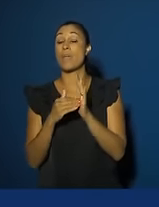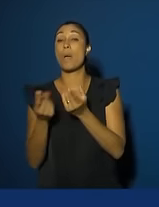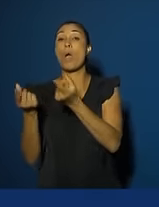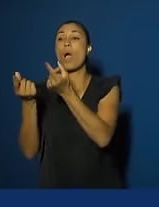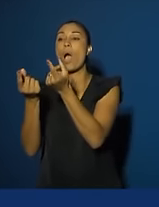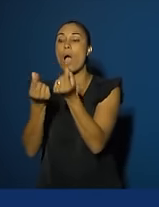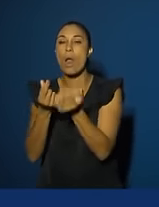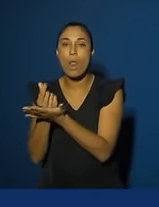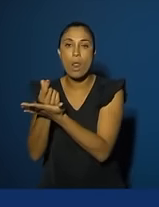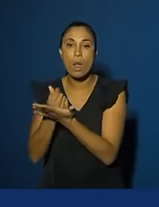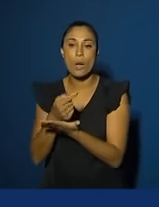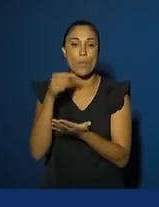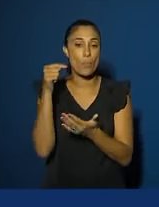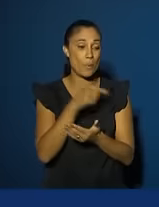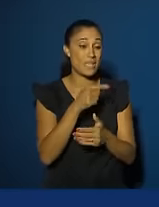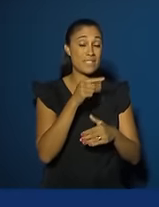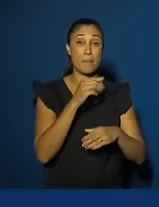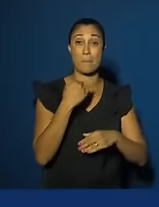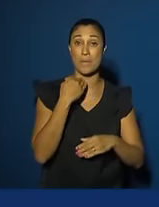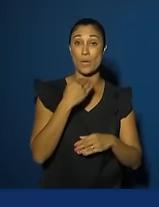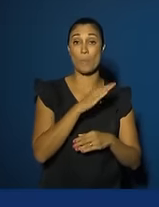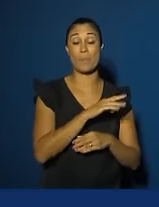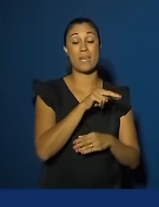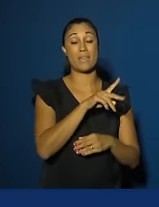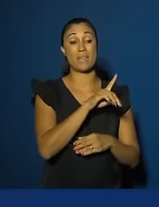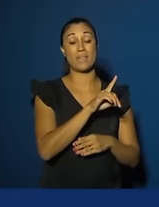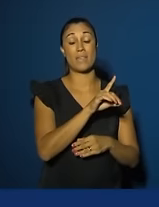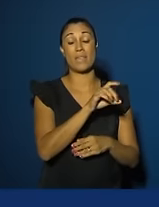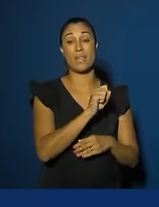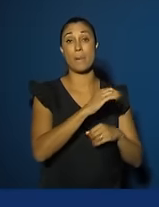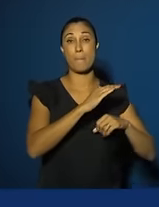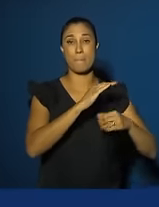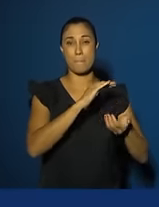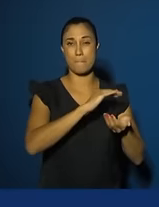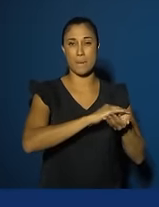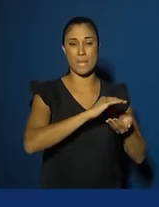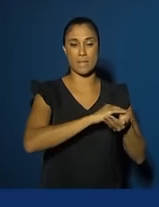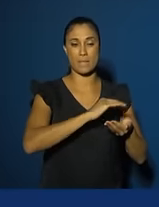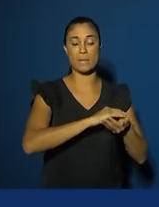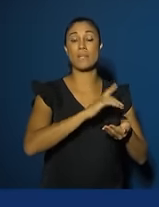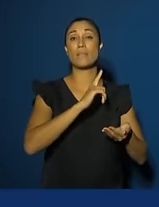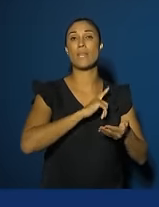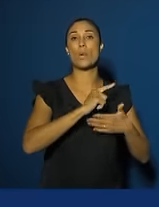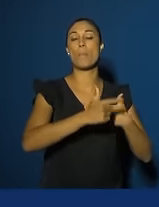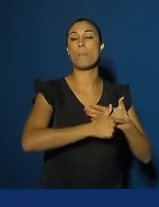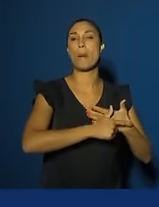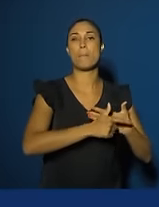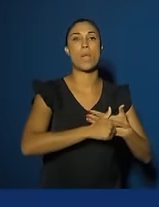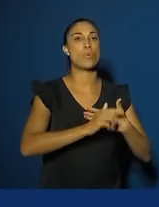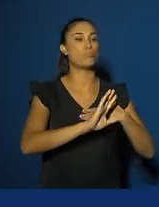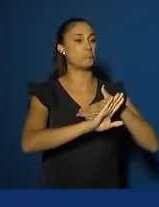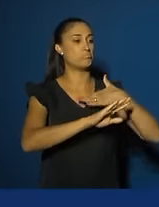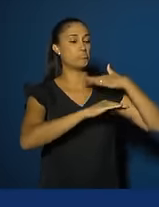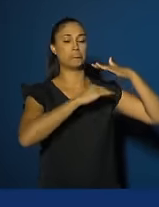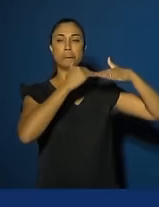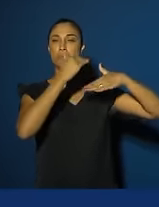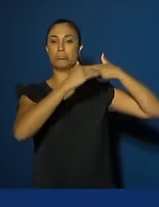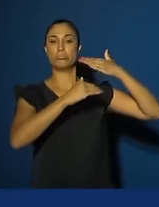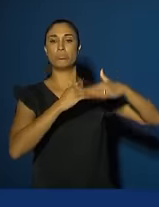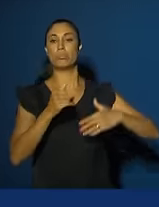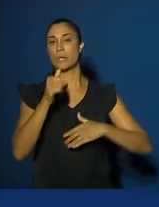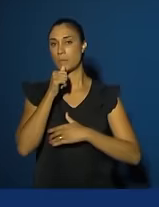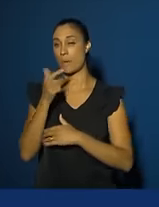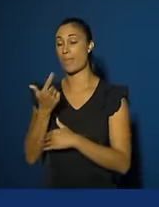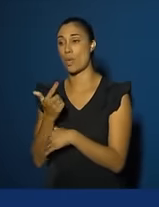capitais o BS tem um papel o mercado de capitais no Brasil evoluiu muito de 20 anos para cá até o Marcos